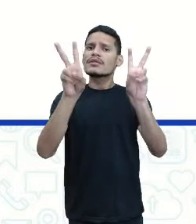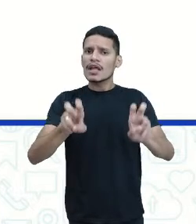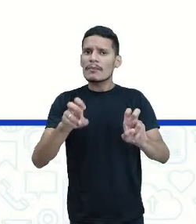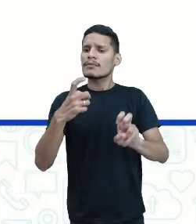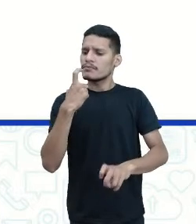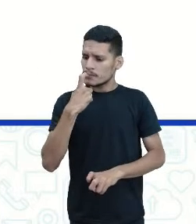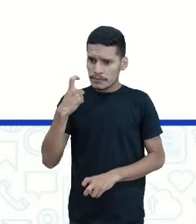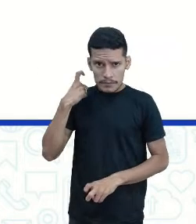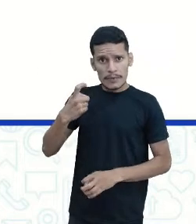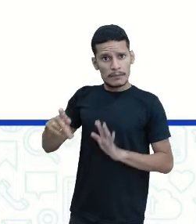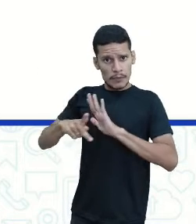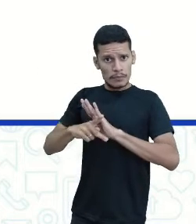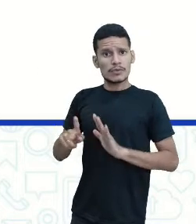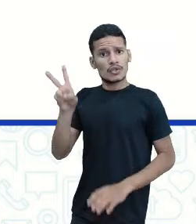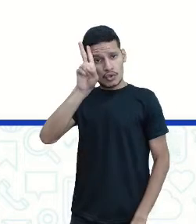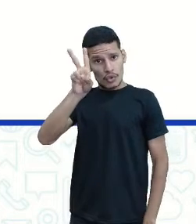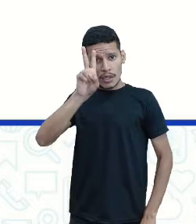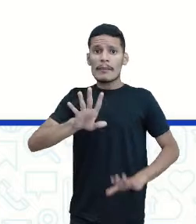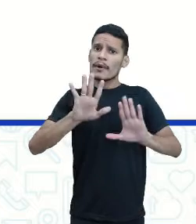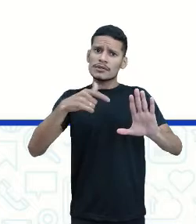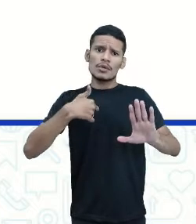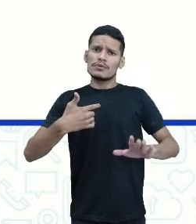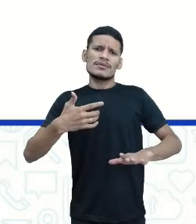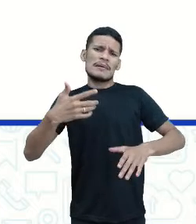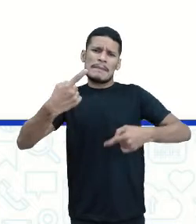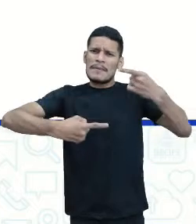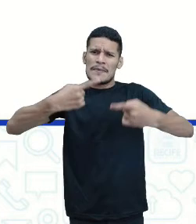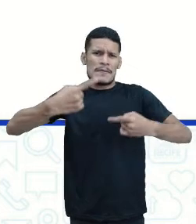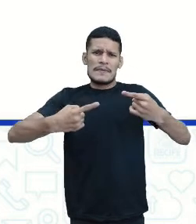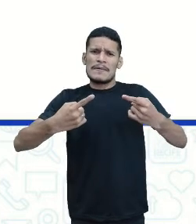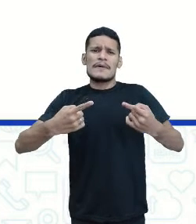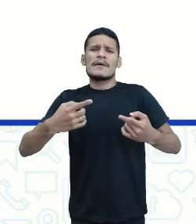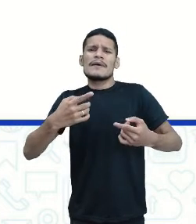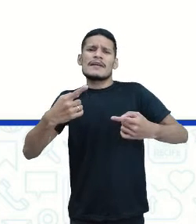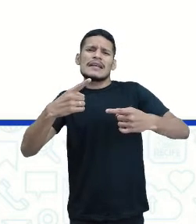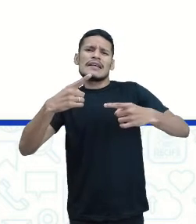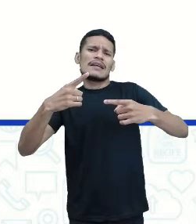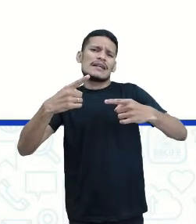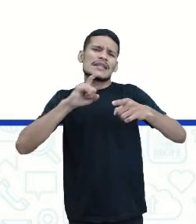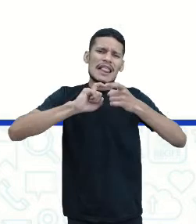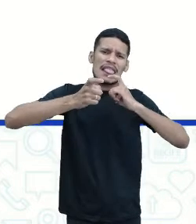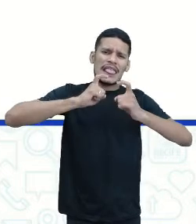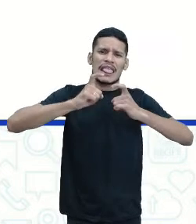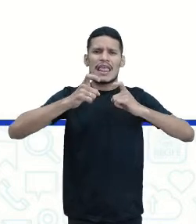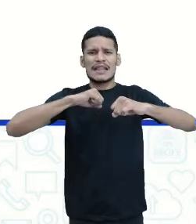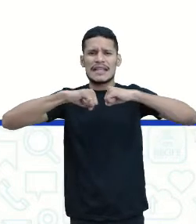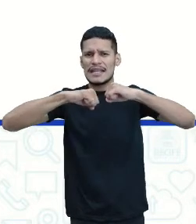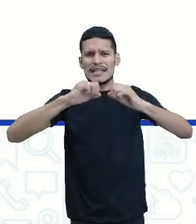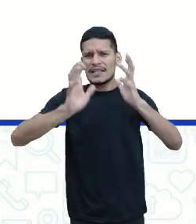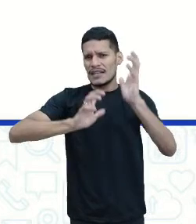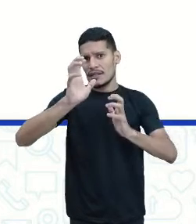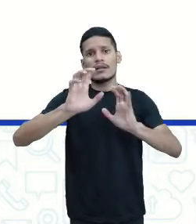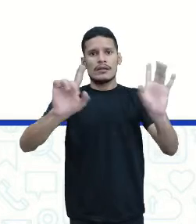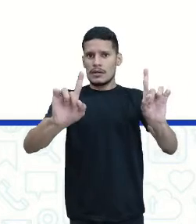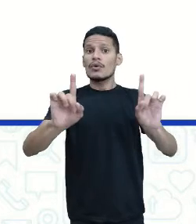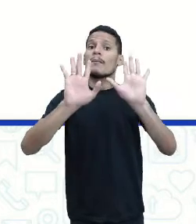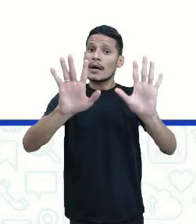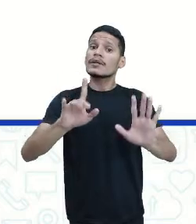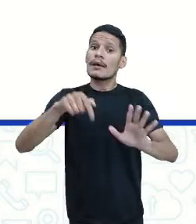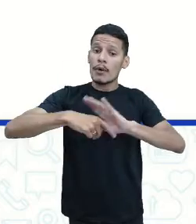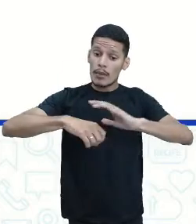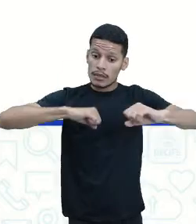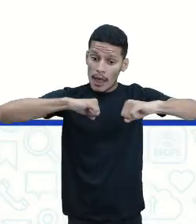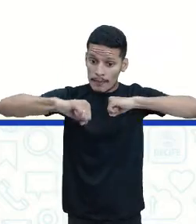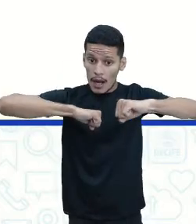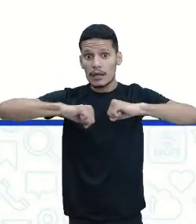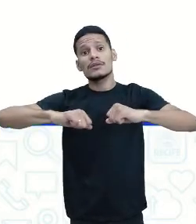recente da nossa história, mas eu não vejo polêmica, uma vez que a gente trabalha em cima do conhecimento, né, da história. Então, o que existe é um debate